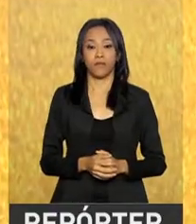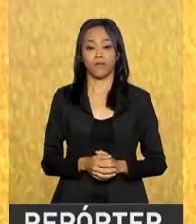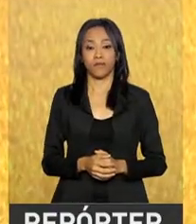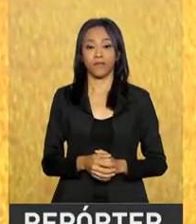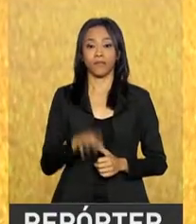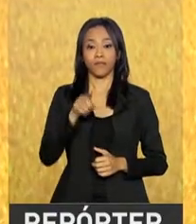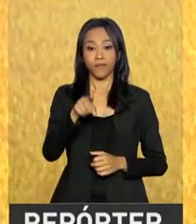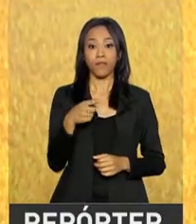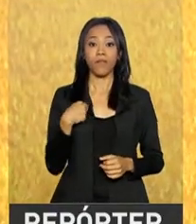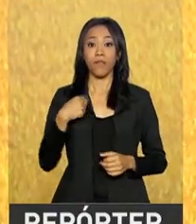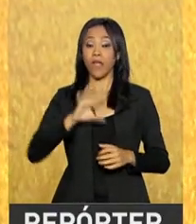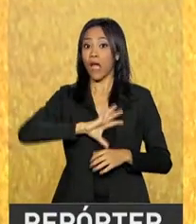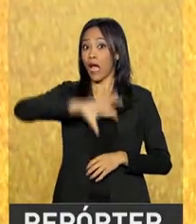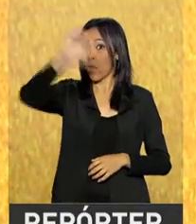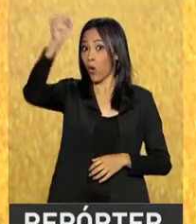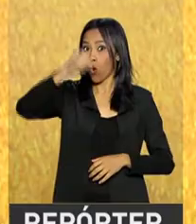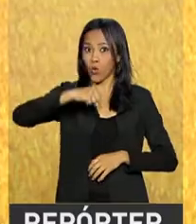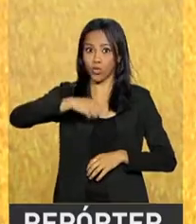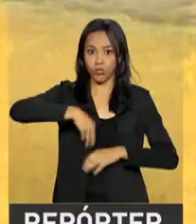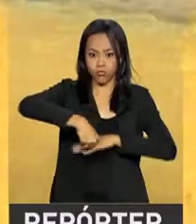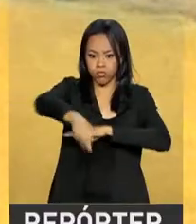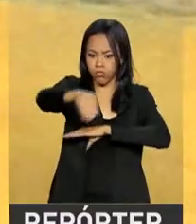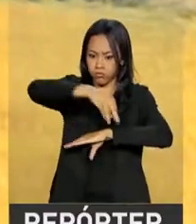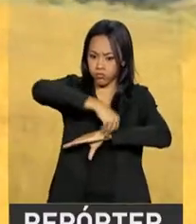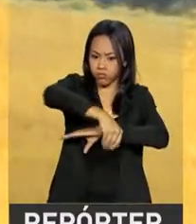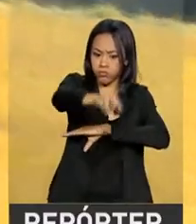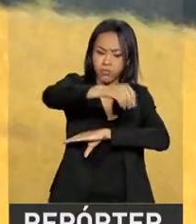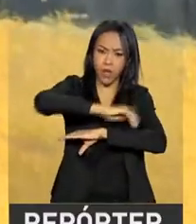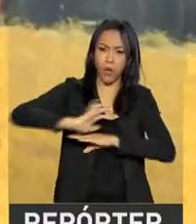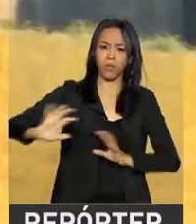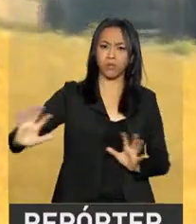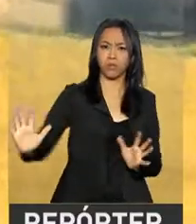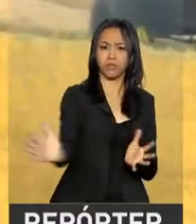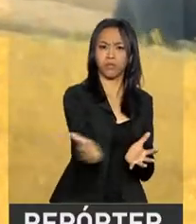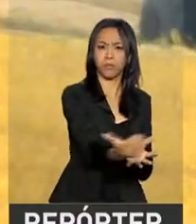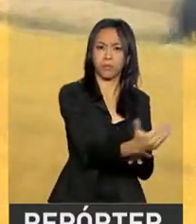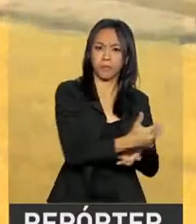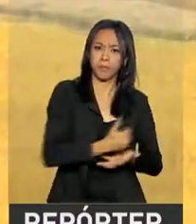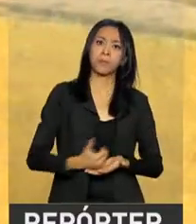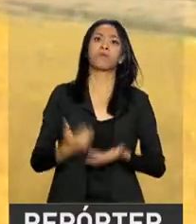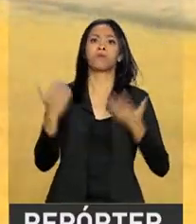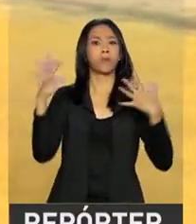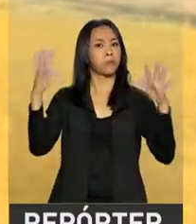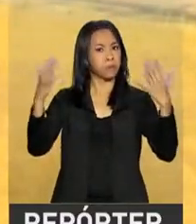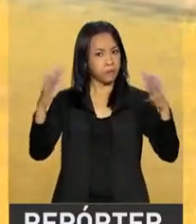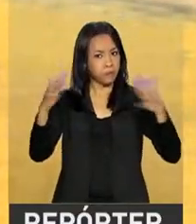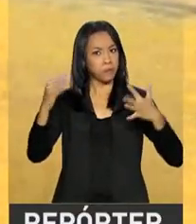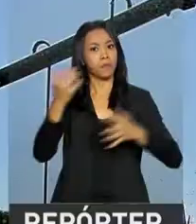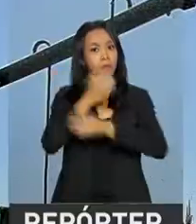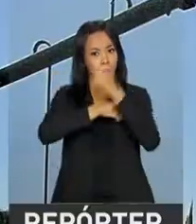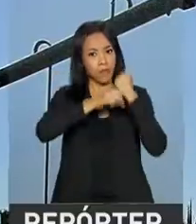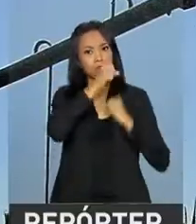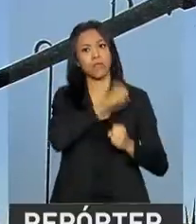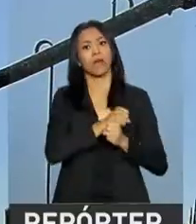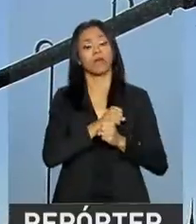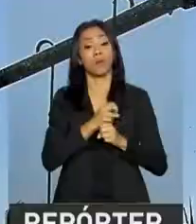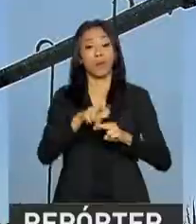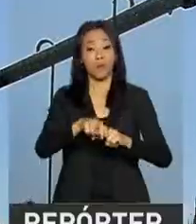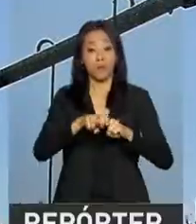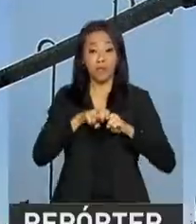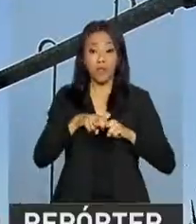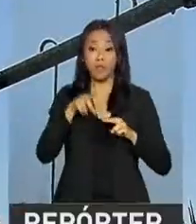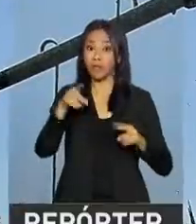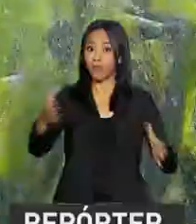assopra recorde o crescimento das riquezas que vem do campo foram muito comemoradas no ano passado por isso não